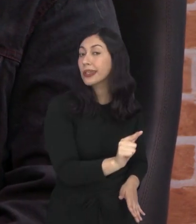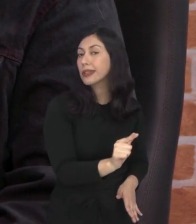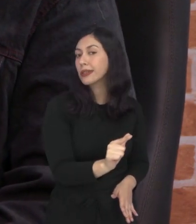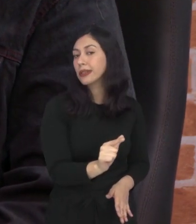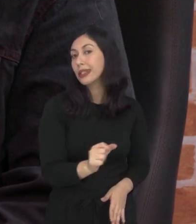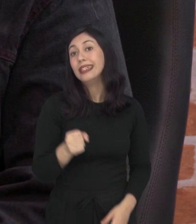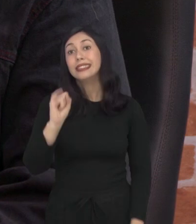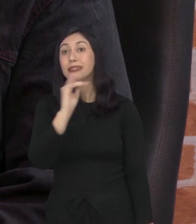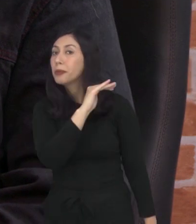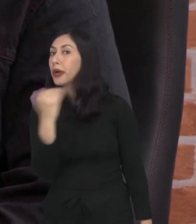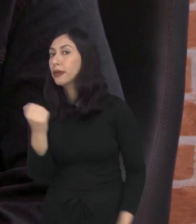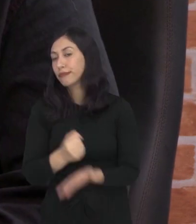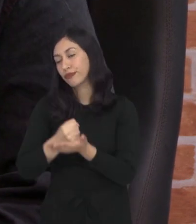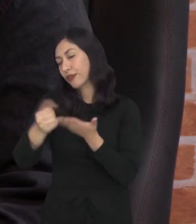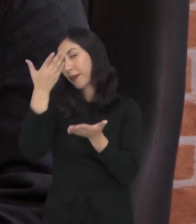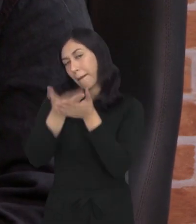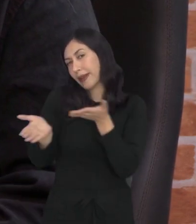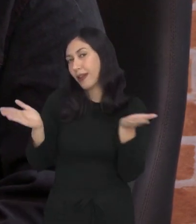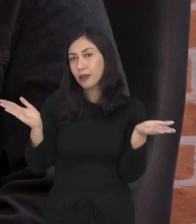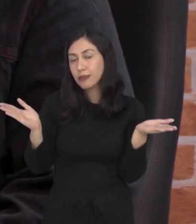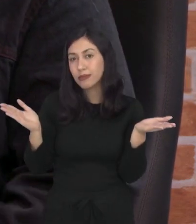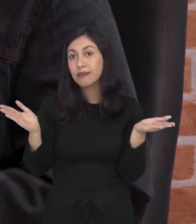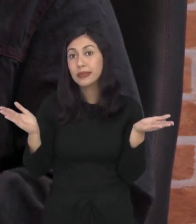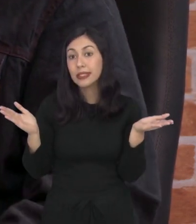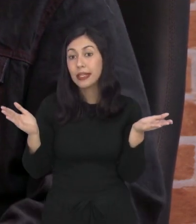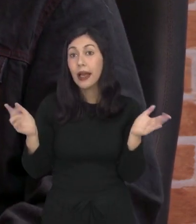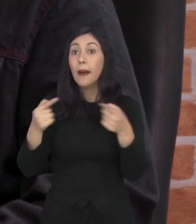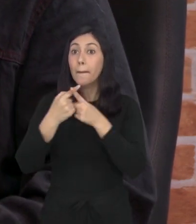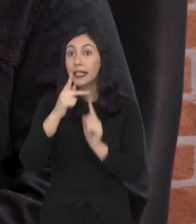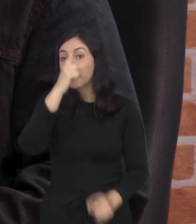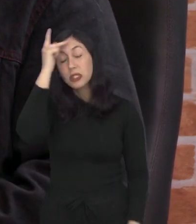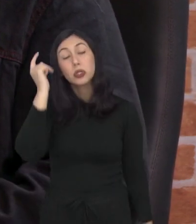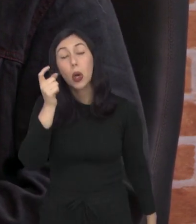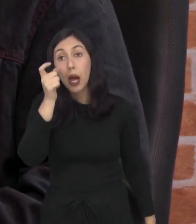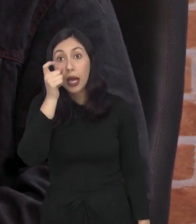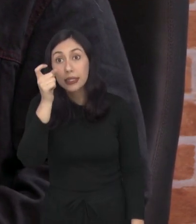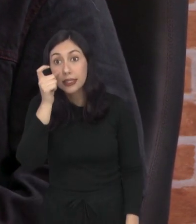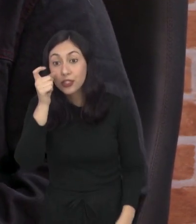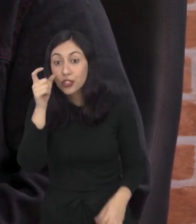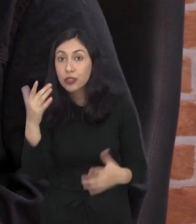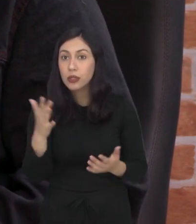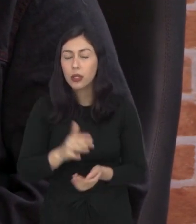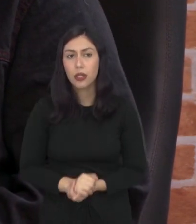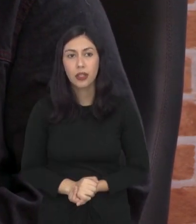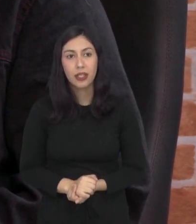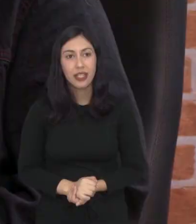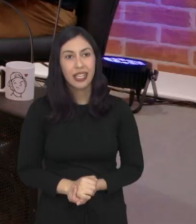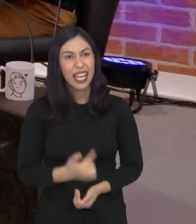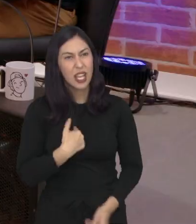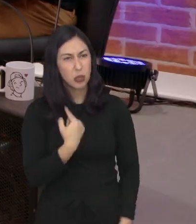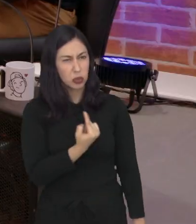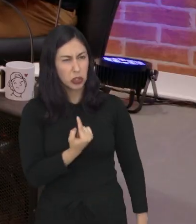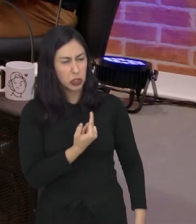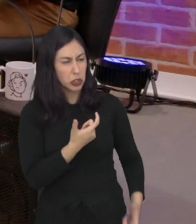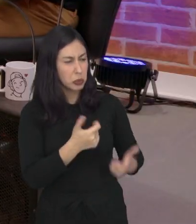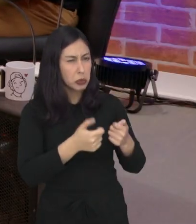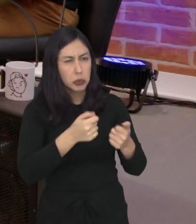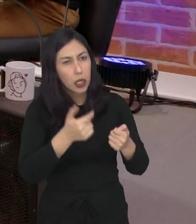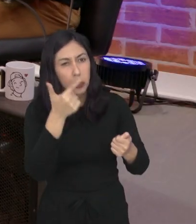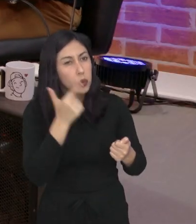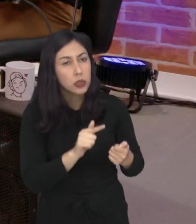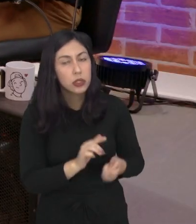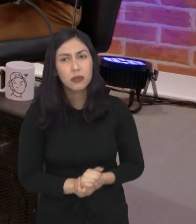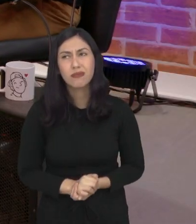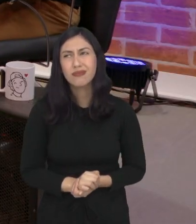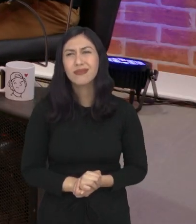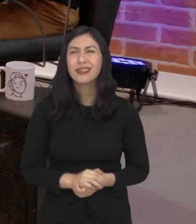se morreu, saiu, cara. Já era, tá ligado? Mas pro pessoal que tá assistindo... Então RPG é uma parada que eu não consigo jogar sozinho. Não tem como. Na